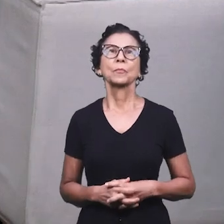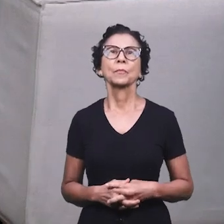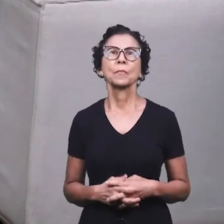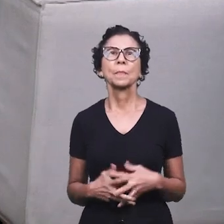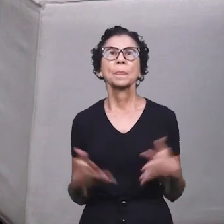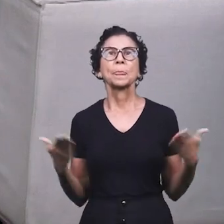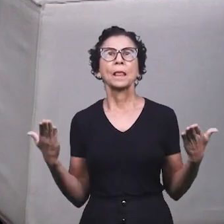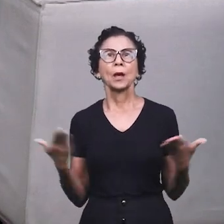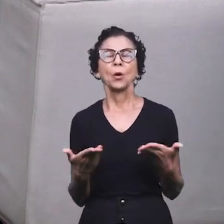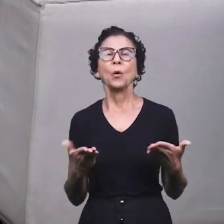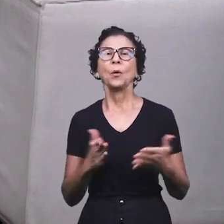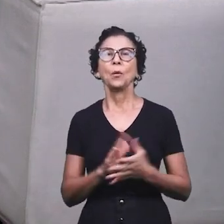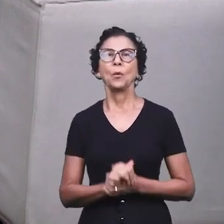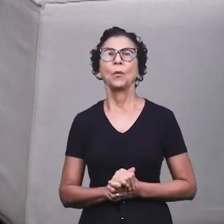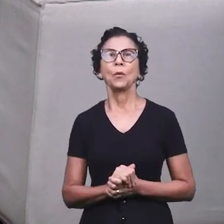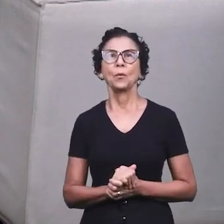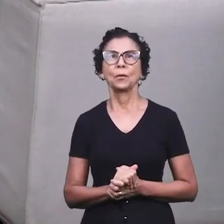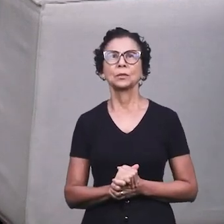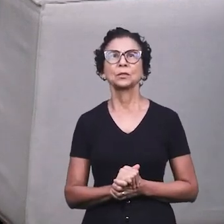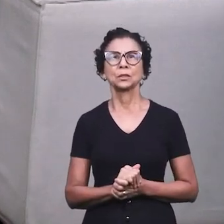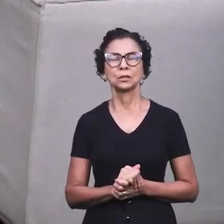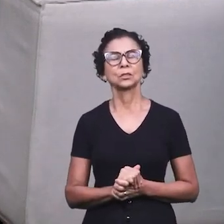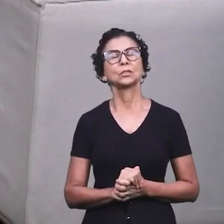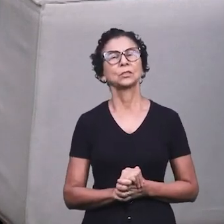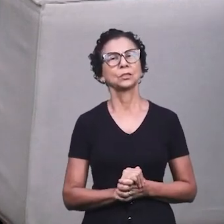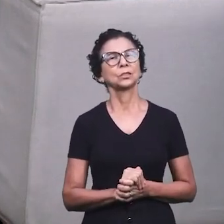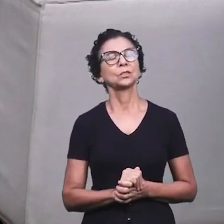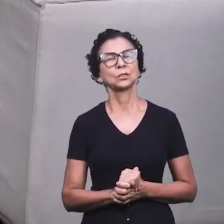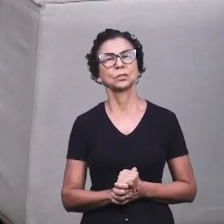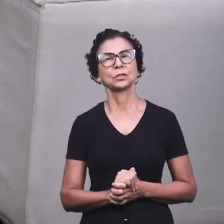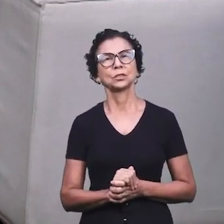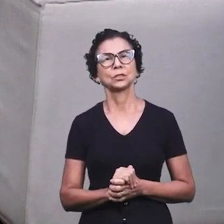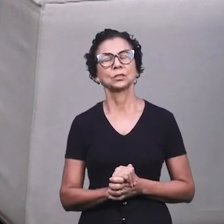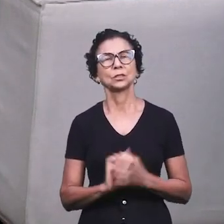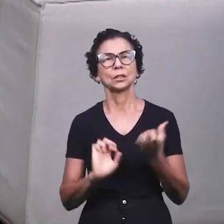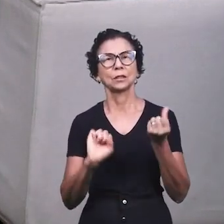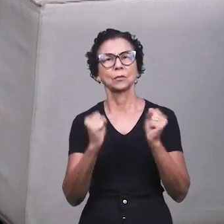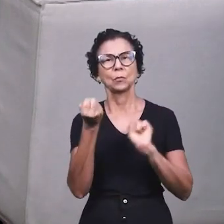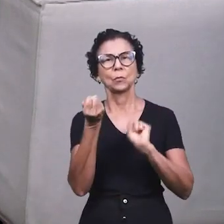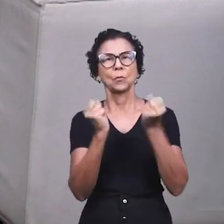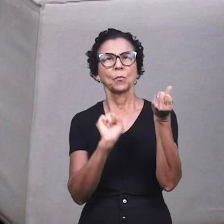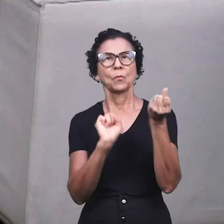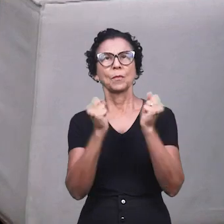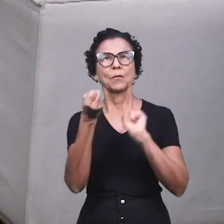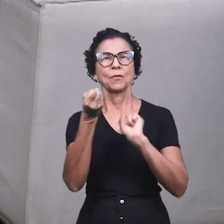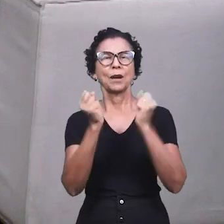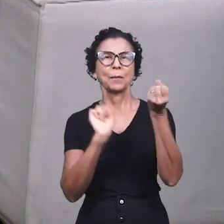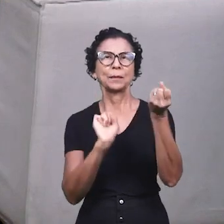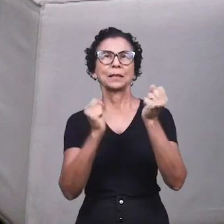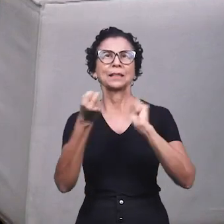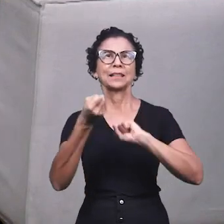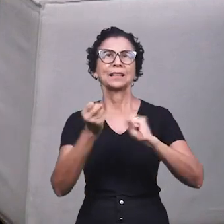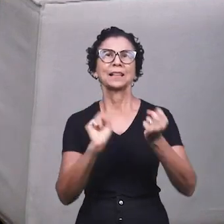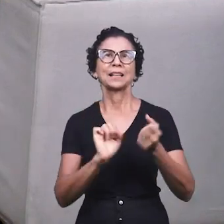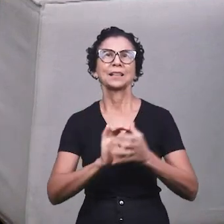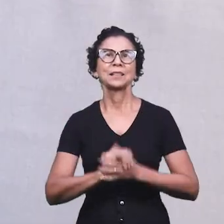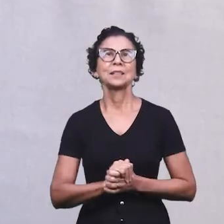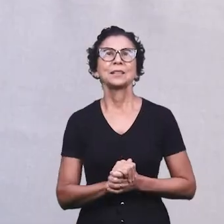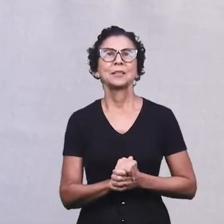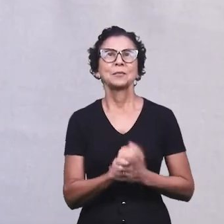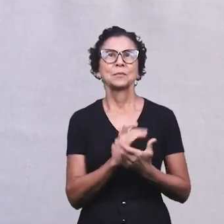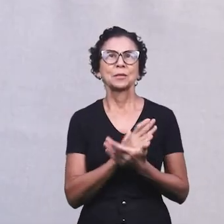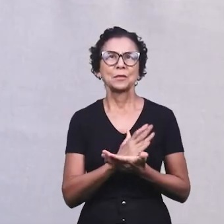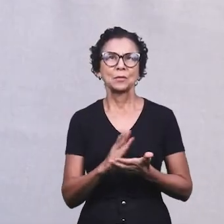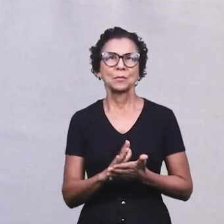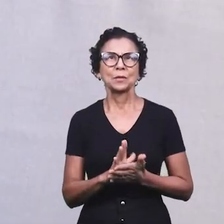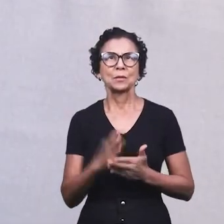seu negócio já não está em casa mais. Não, hoje já se transformou em uma fábrica, mas começou realmente, eu falo, na